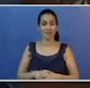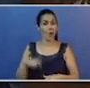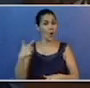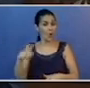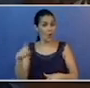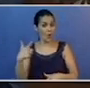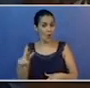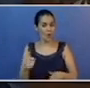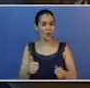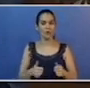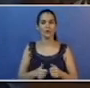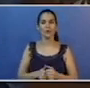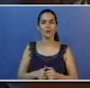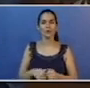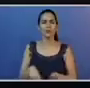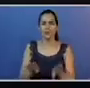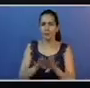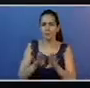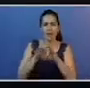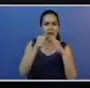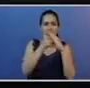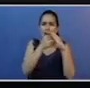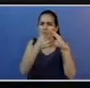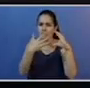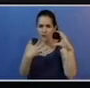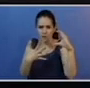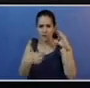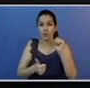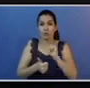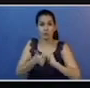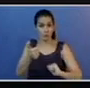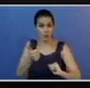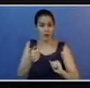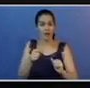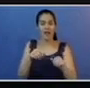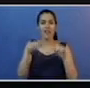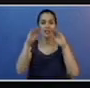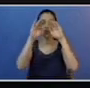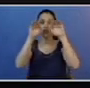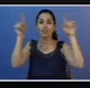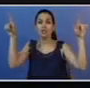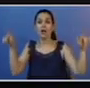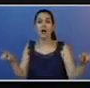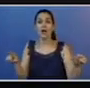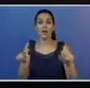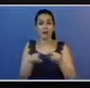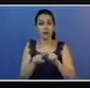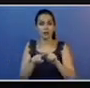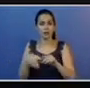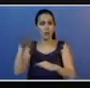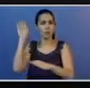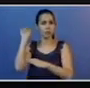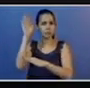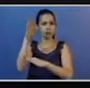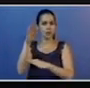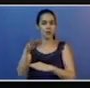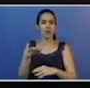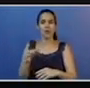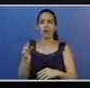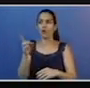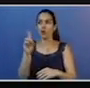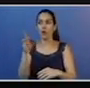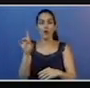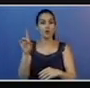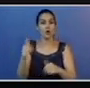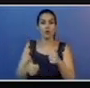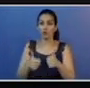Outro tipo de classificação esportiva são os esportes de rede. Como são os esportes de rede, né? Não é o futebol, né, que tem a rede